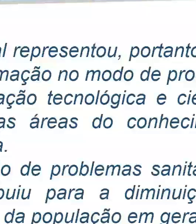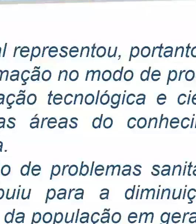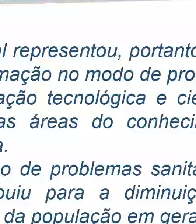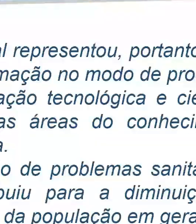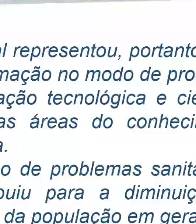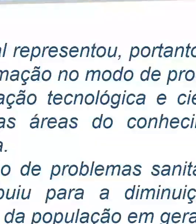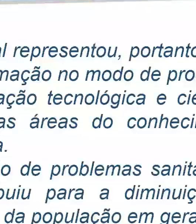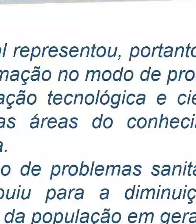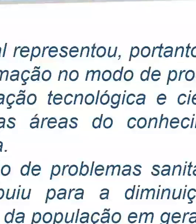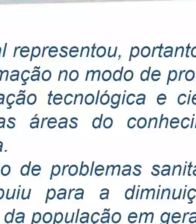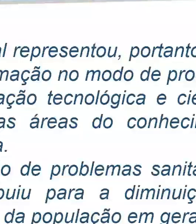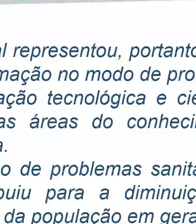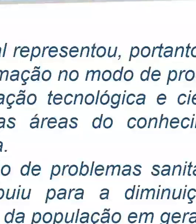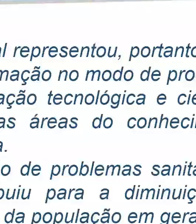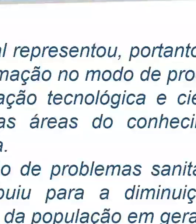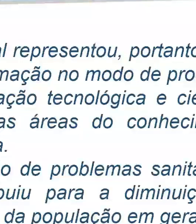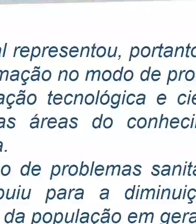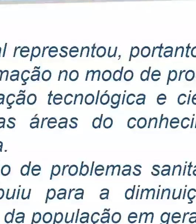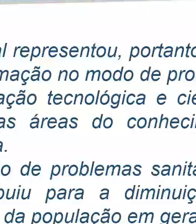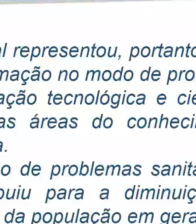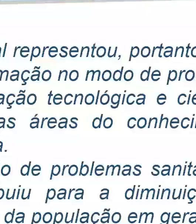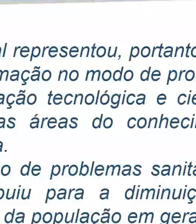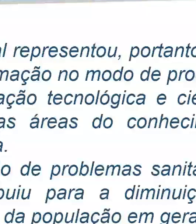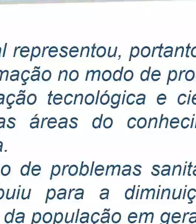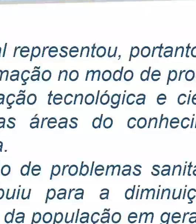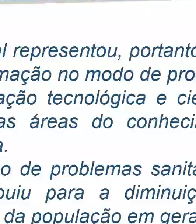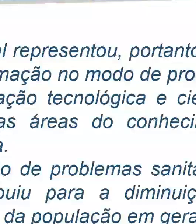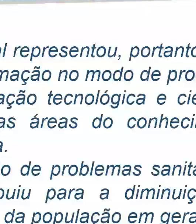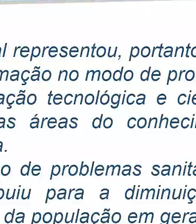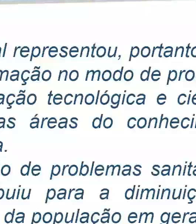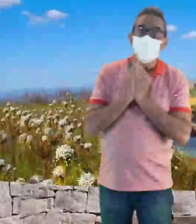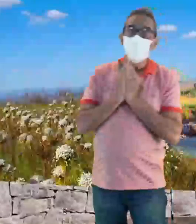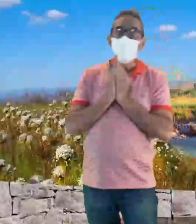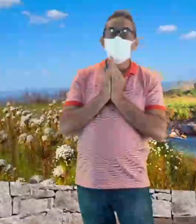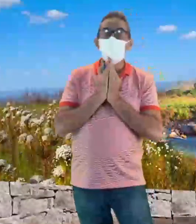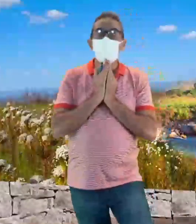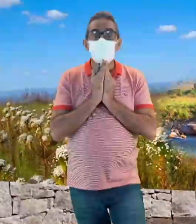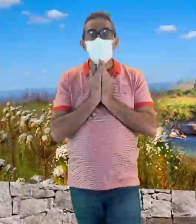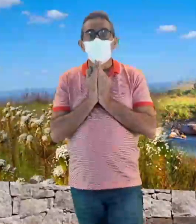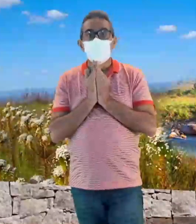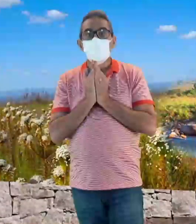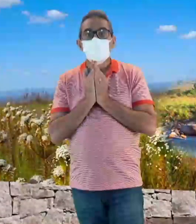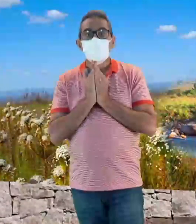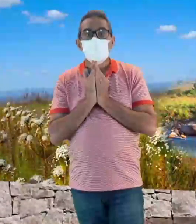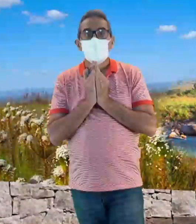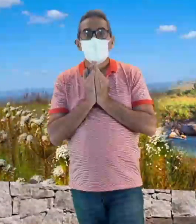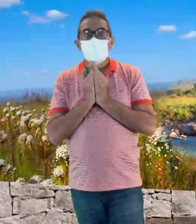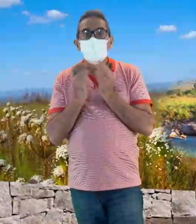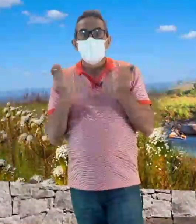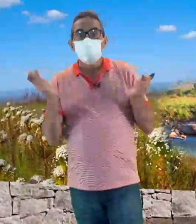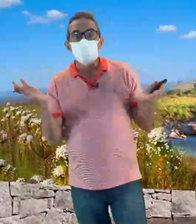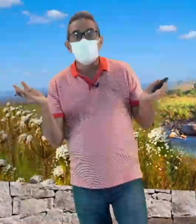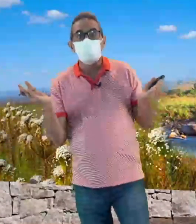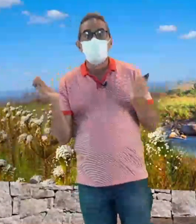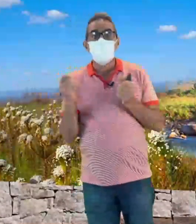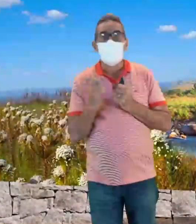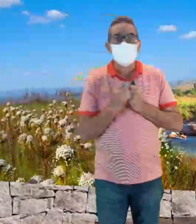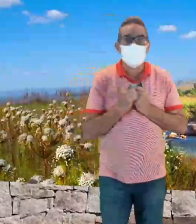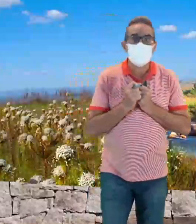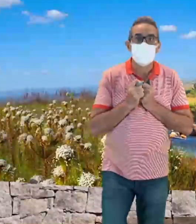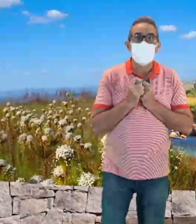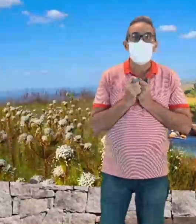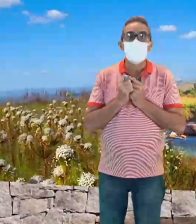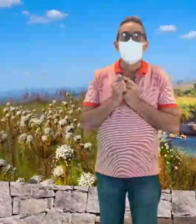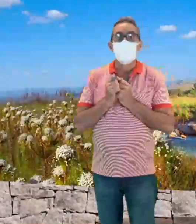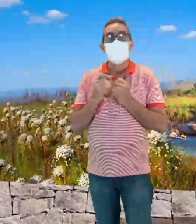trouxe melhoramentos sanitários. Ó, só você pensar o seguinte, hoje, nós estamos em 2021. Se não tiver um